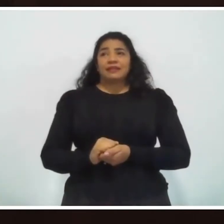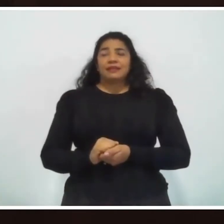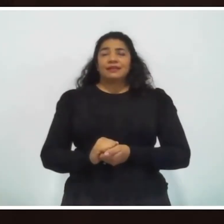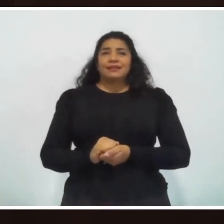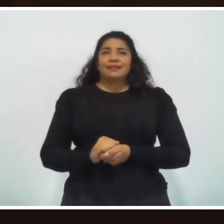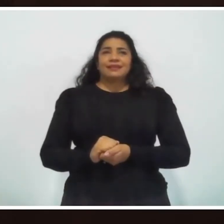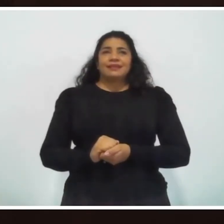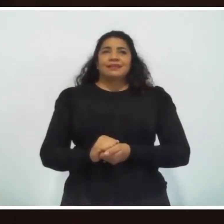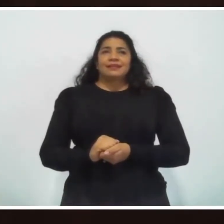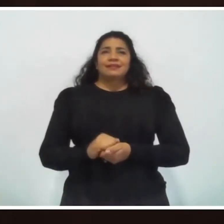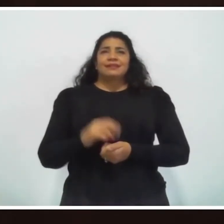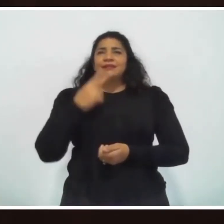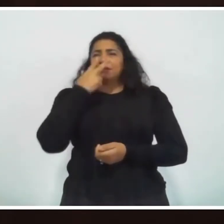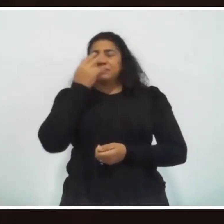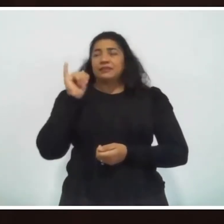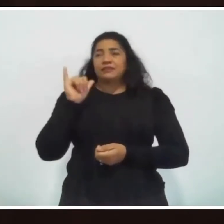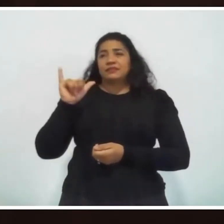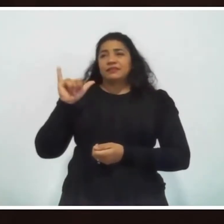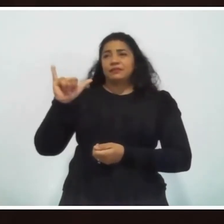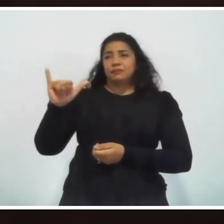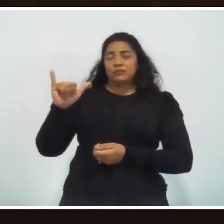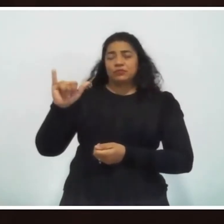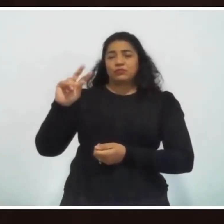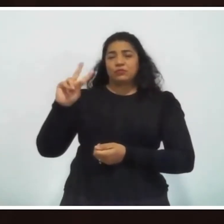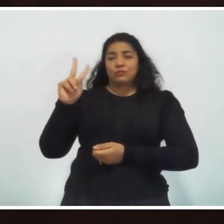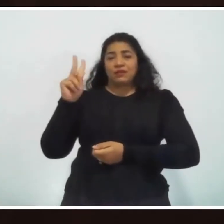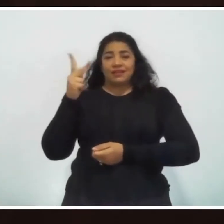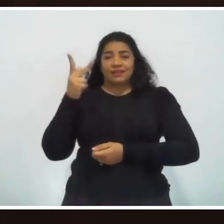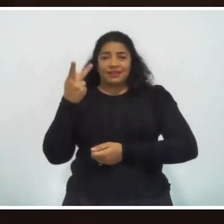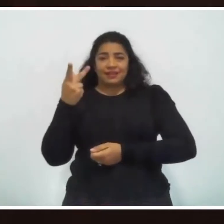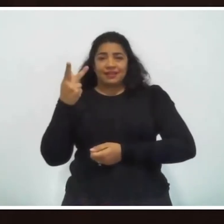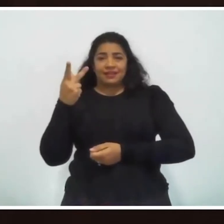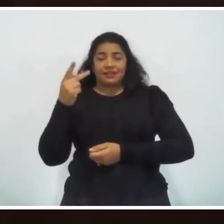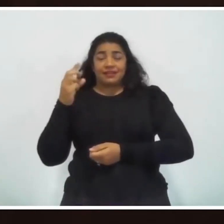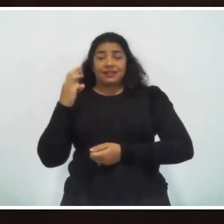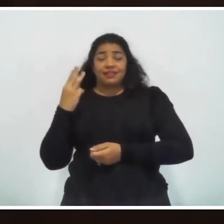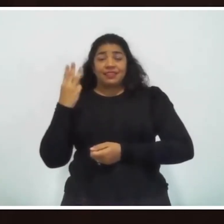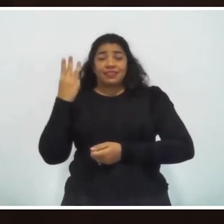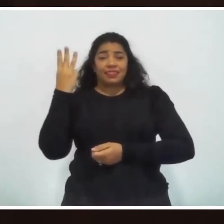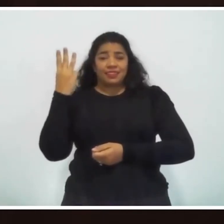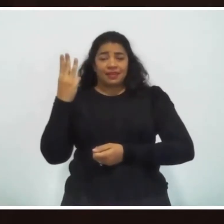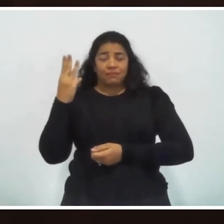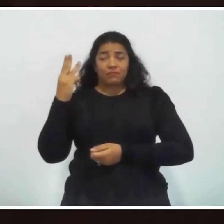YHWH. Sem consoante não dá para ler. Então o nome de Deus é